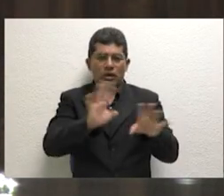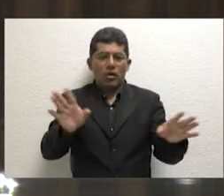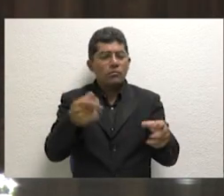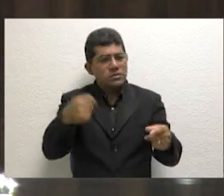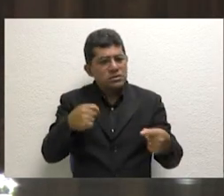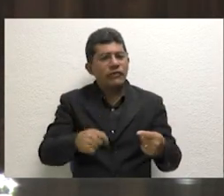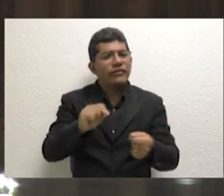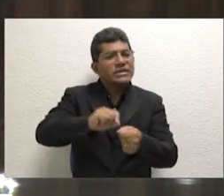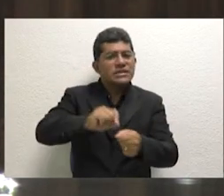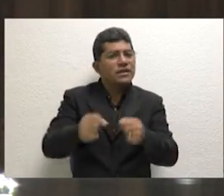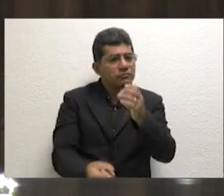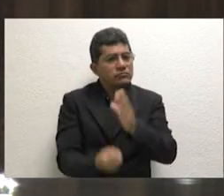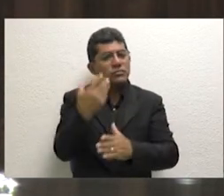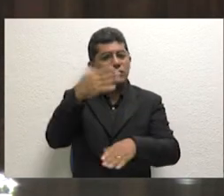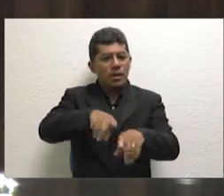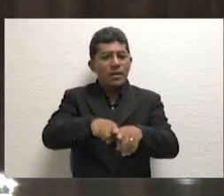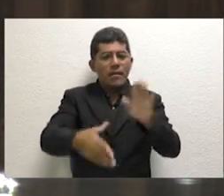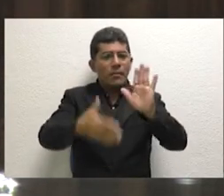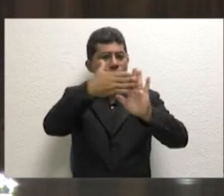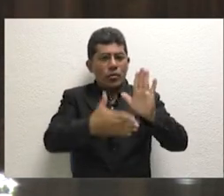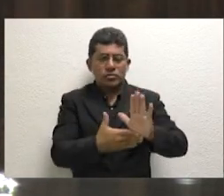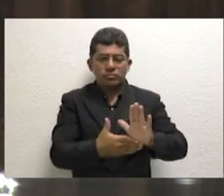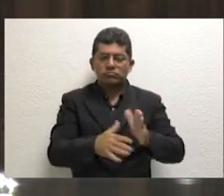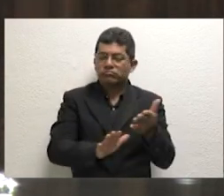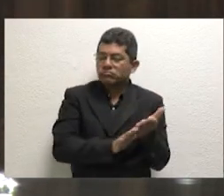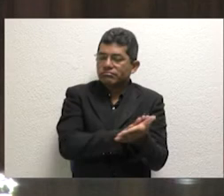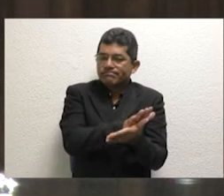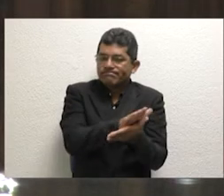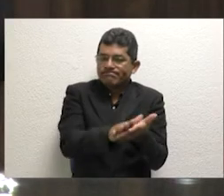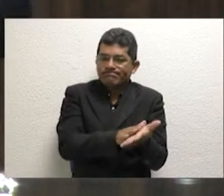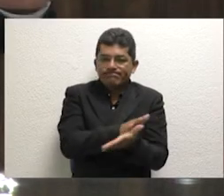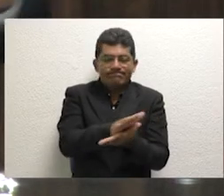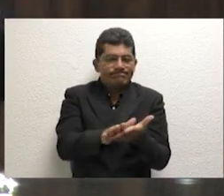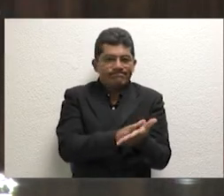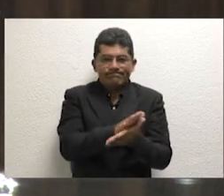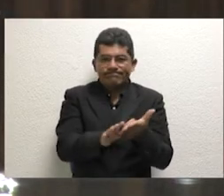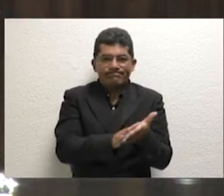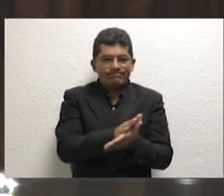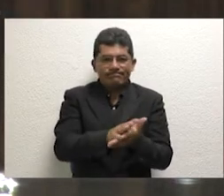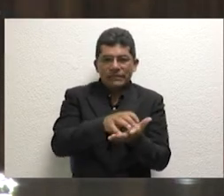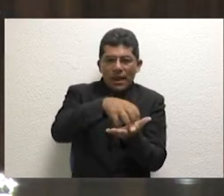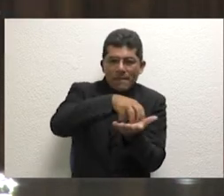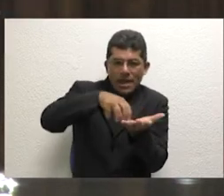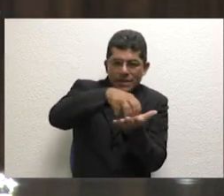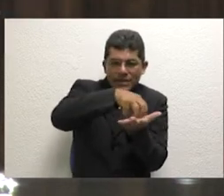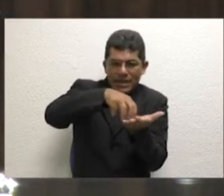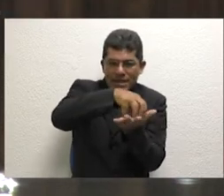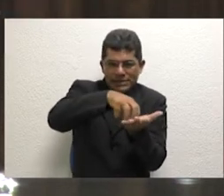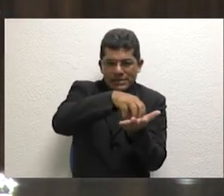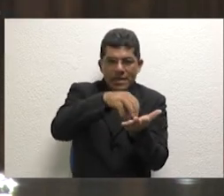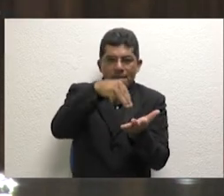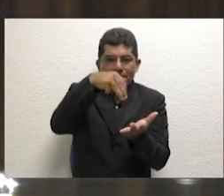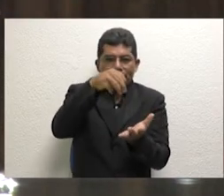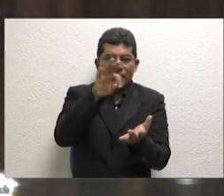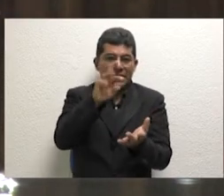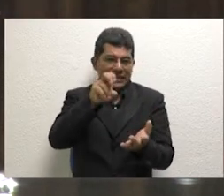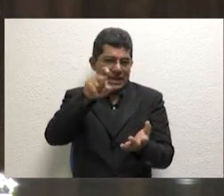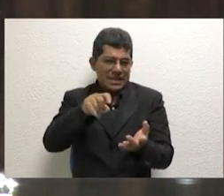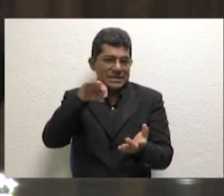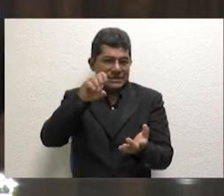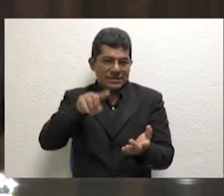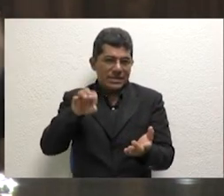também o nada disso nada dessas matrizes econômicas novas vai